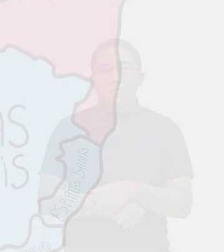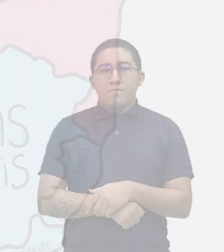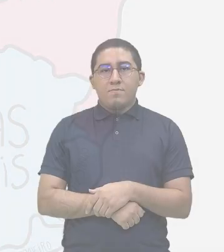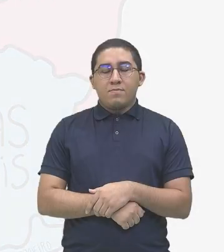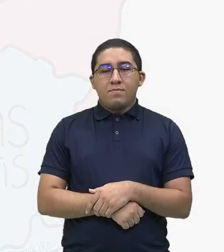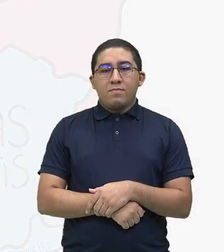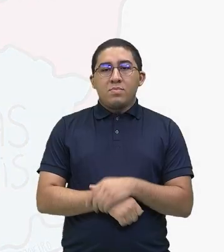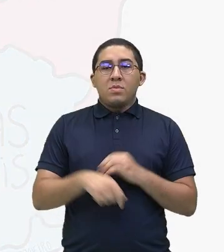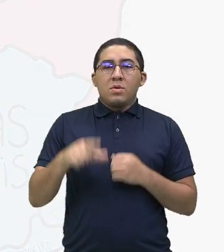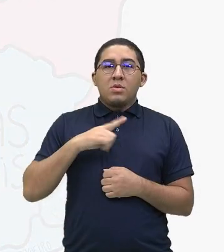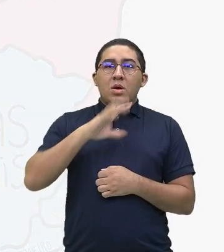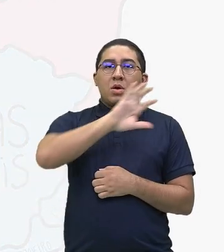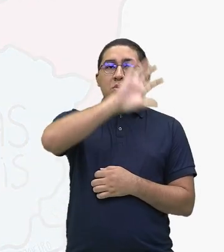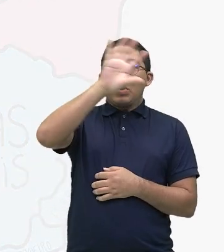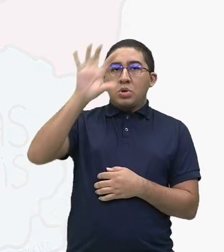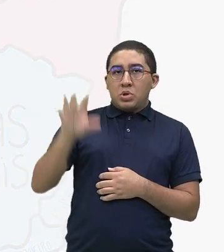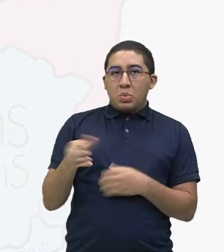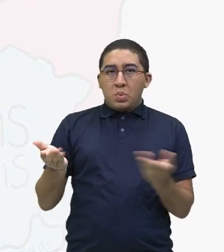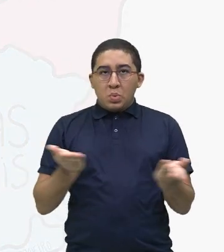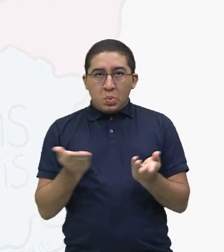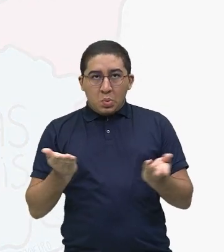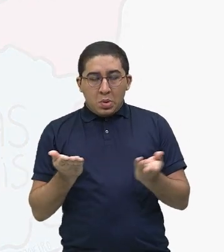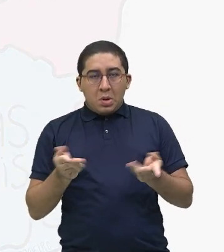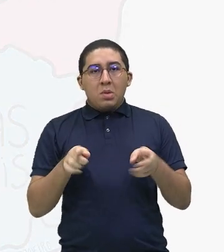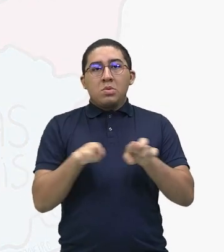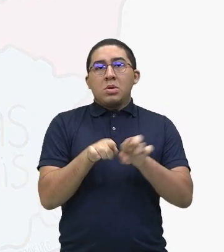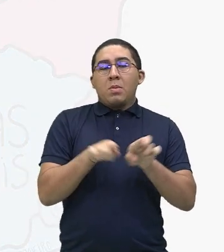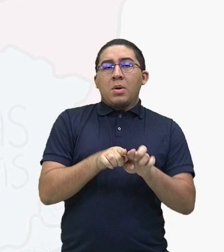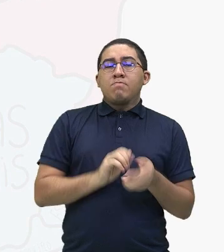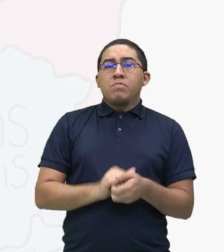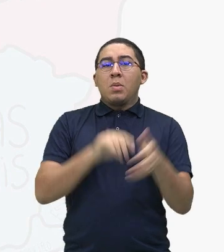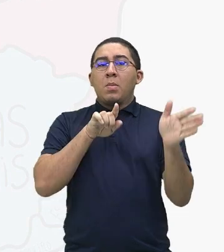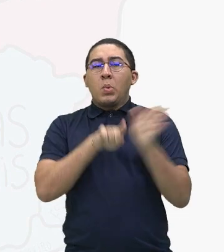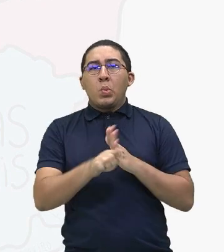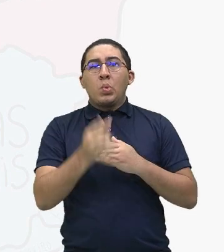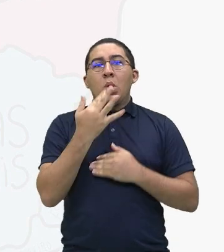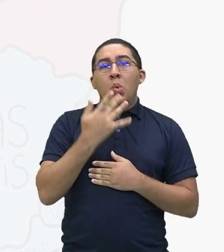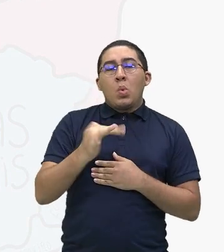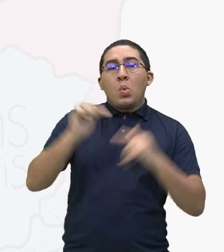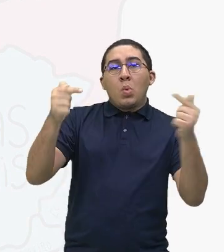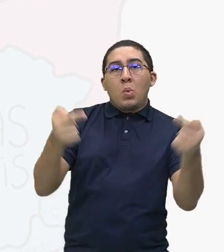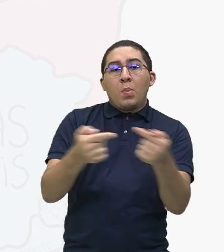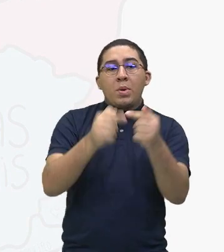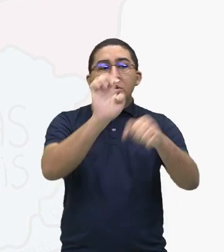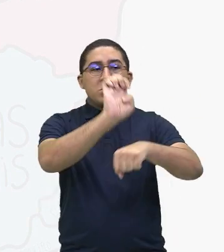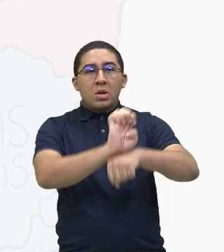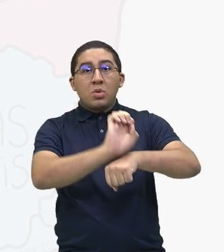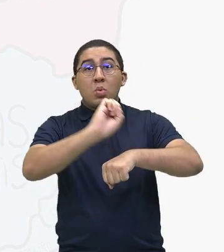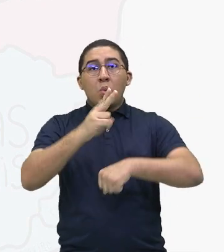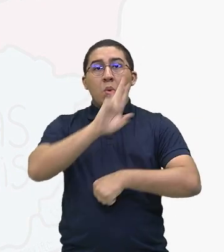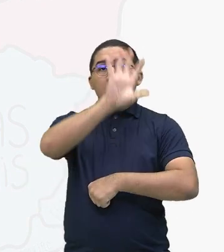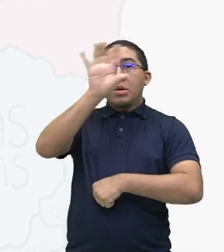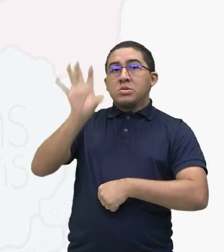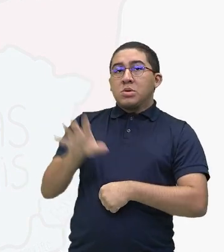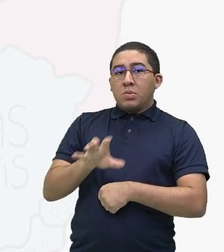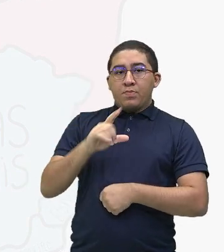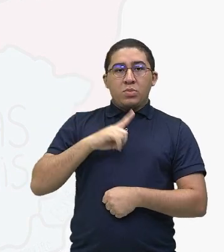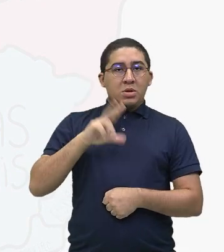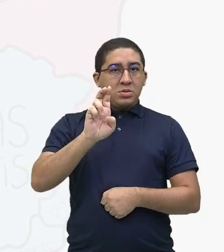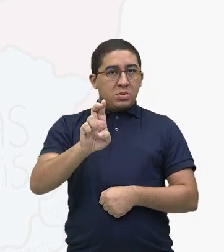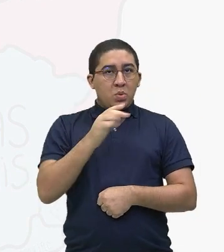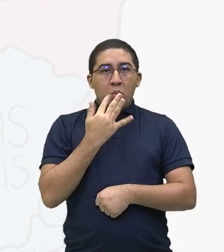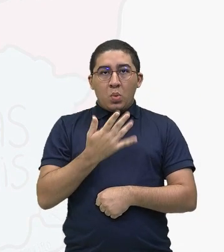está identificando um estado ou uma região. Observem aí, nós temos 5 cores diferentes, né, então nós